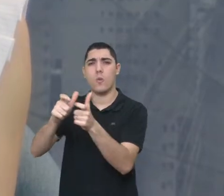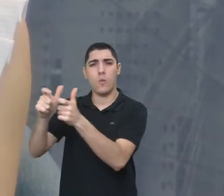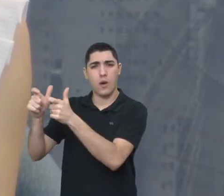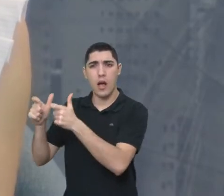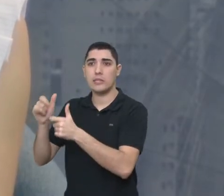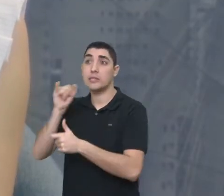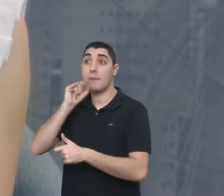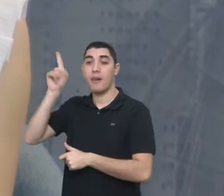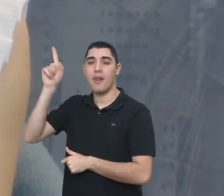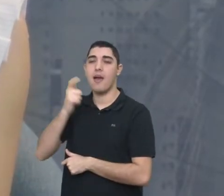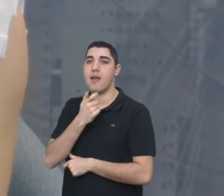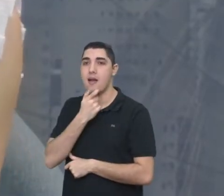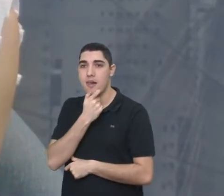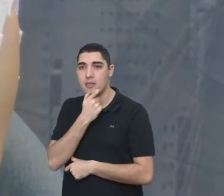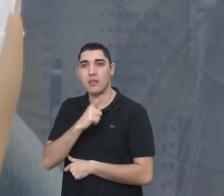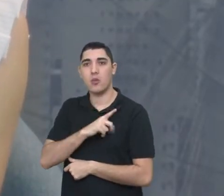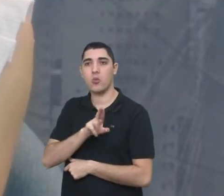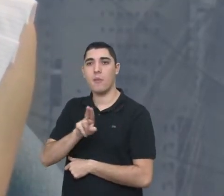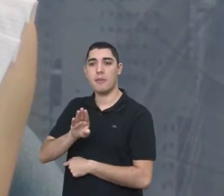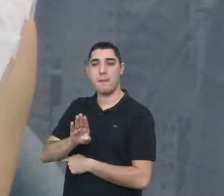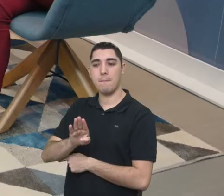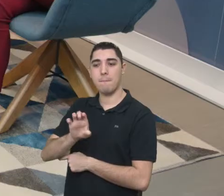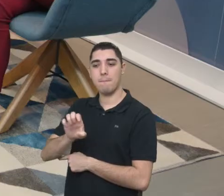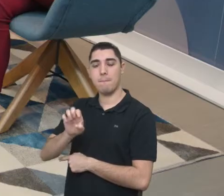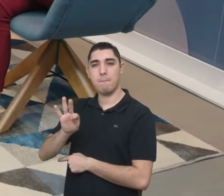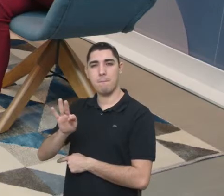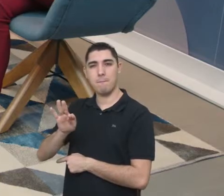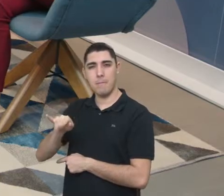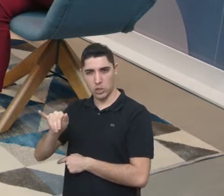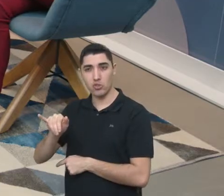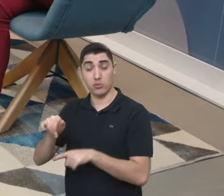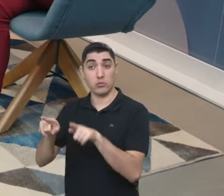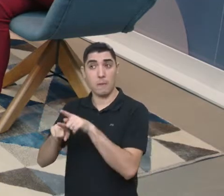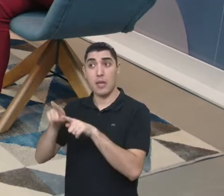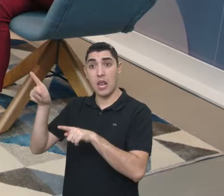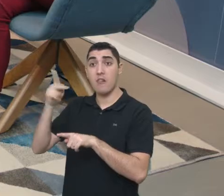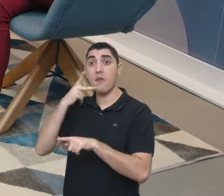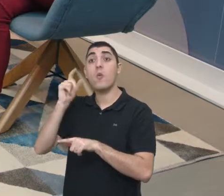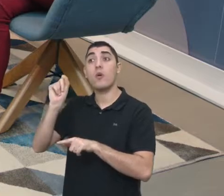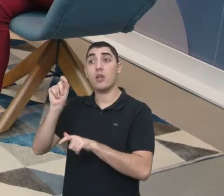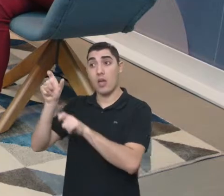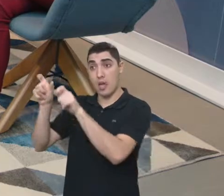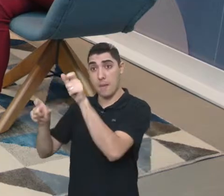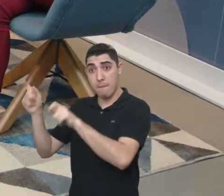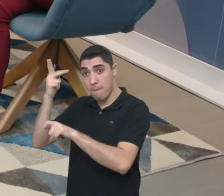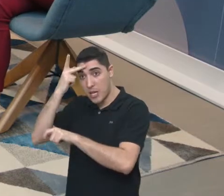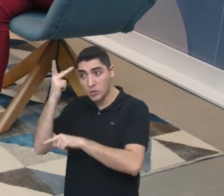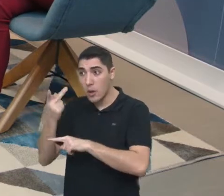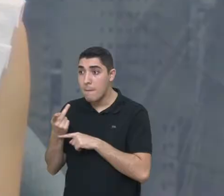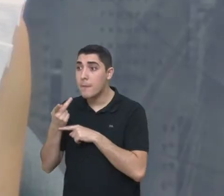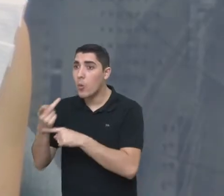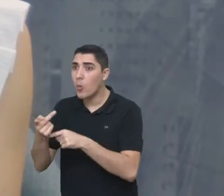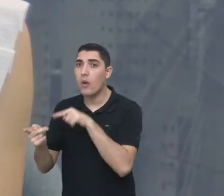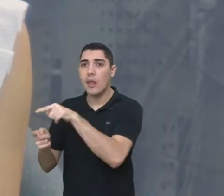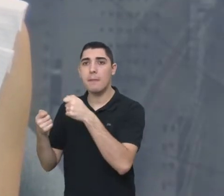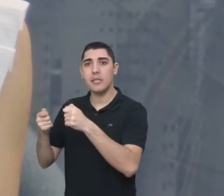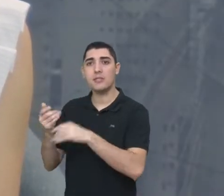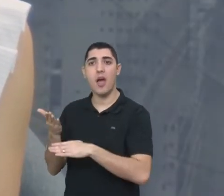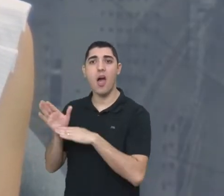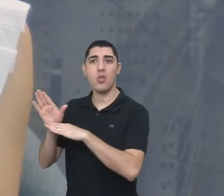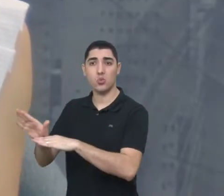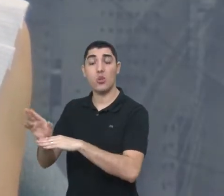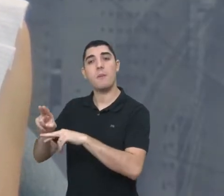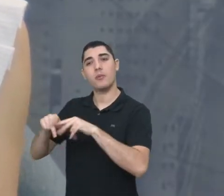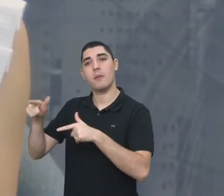uma associação inclusive da Inglaterra que chama BEAT, ela colocou também um aumento bem expressivo da busca de pessoas por ajuda,